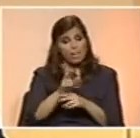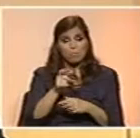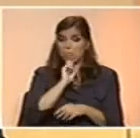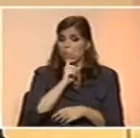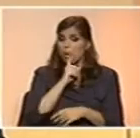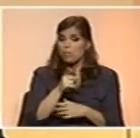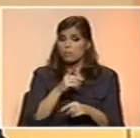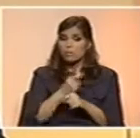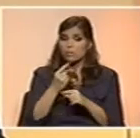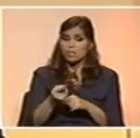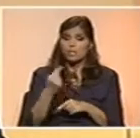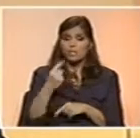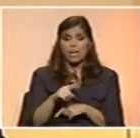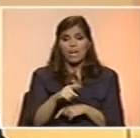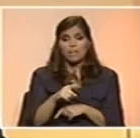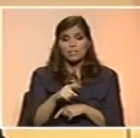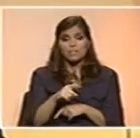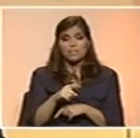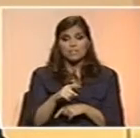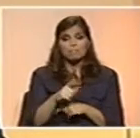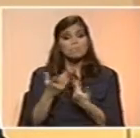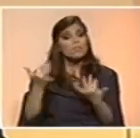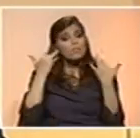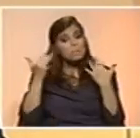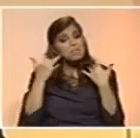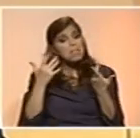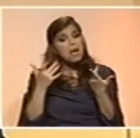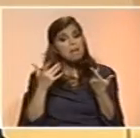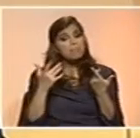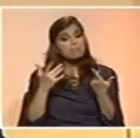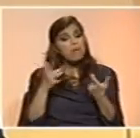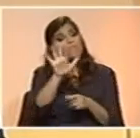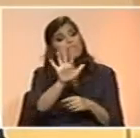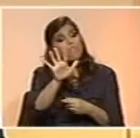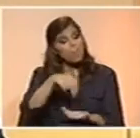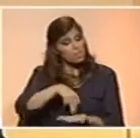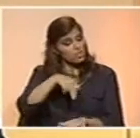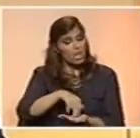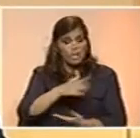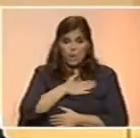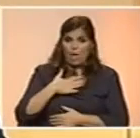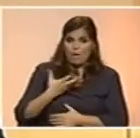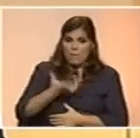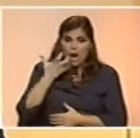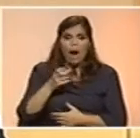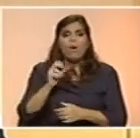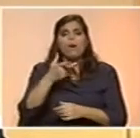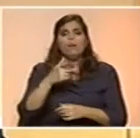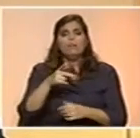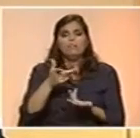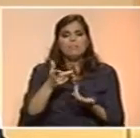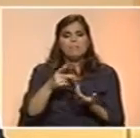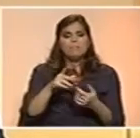ser porque têm uma indicação eventualmente de uma forma de estar mais saudável, como também já foi aqui referido, ou eventualmente uma